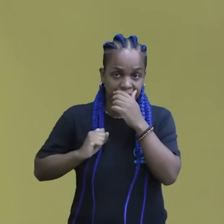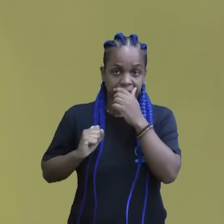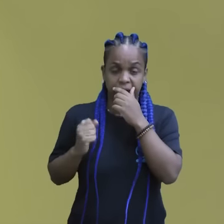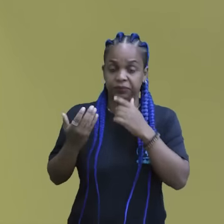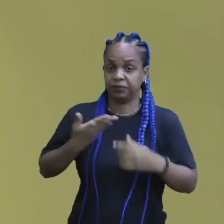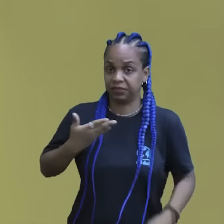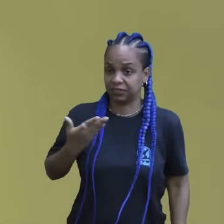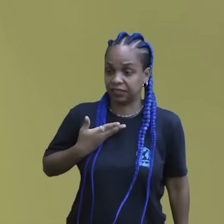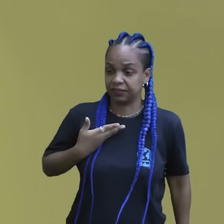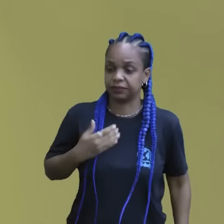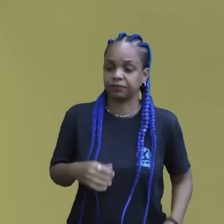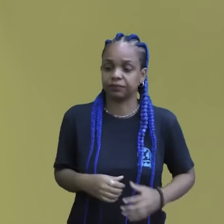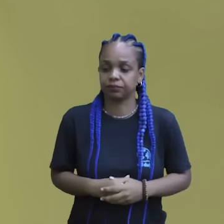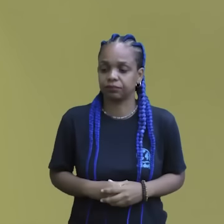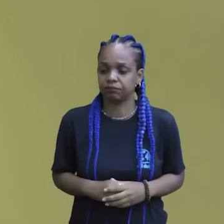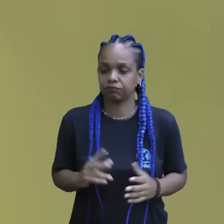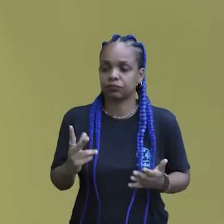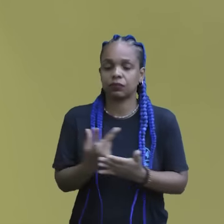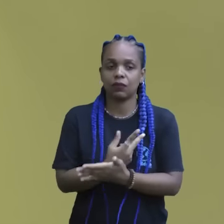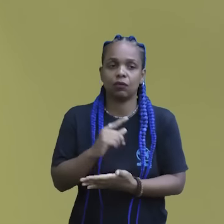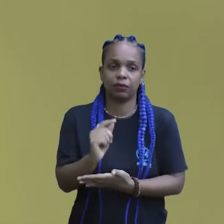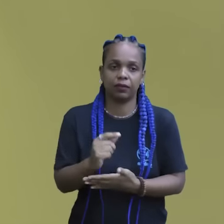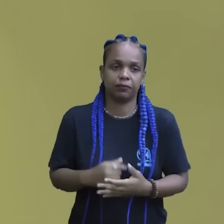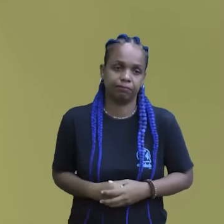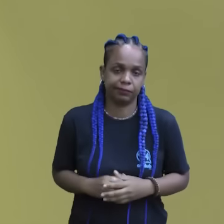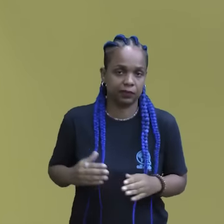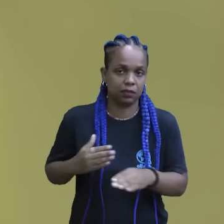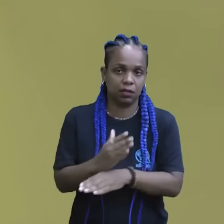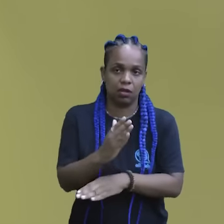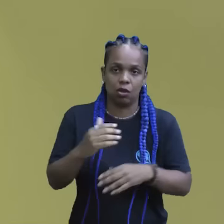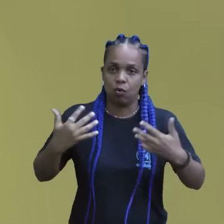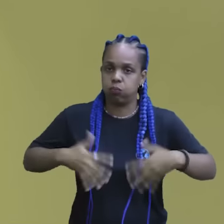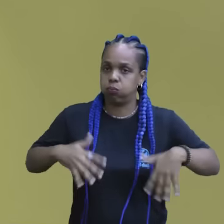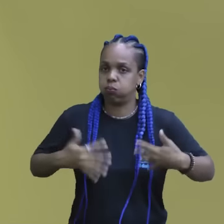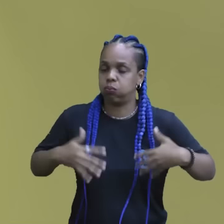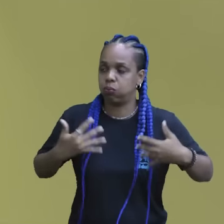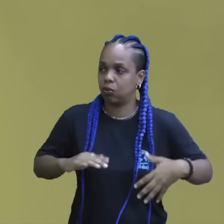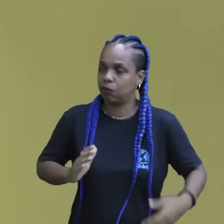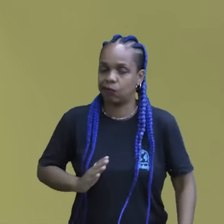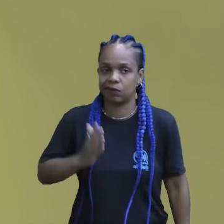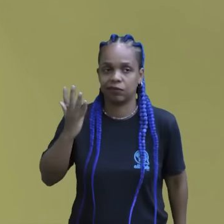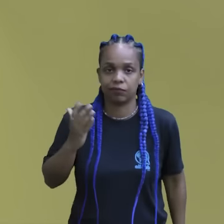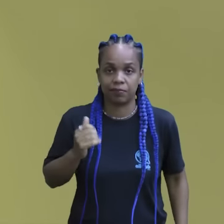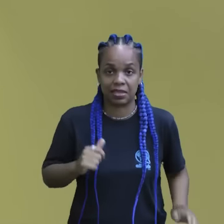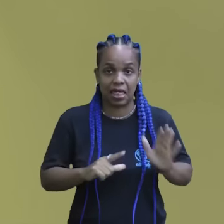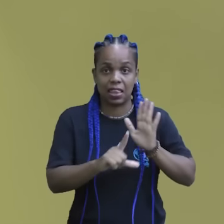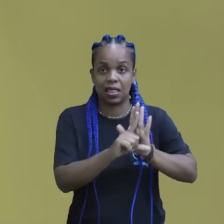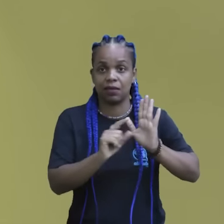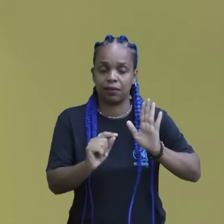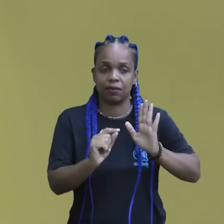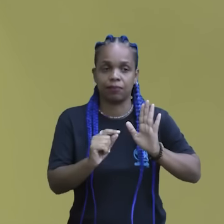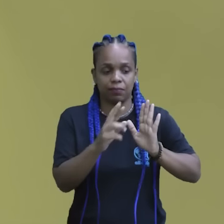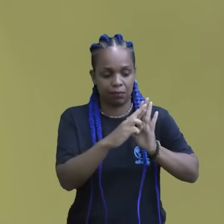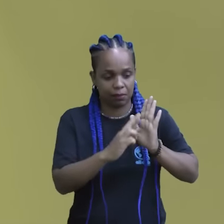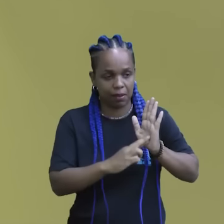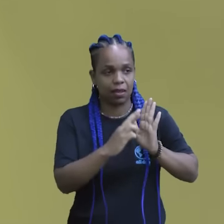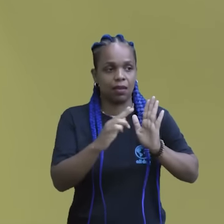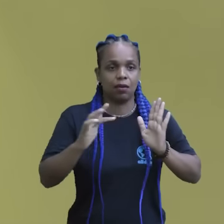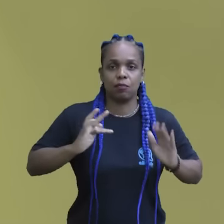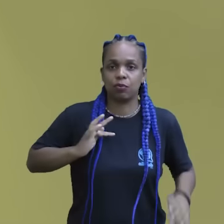lei, os regulamentos, a polícia, os inquéritos, os peritos, a faculdade, e